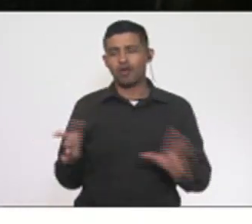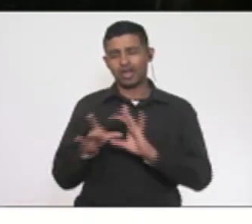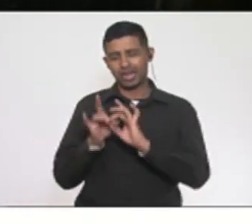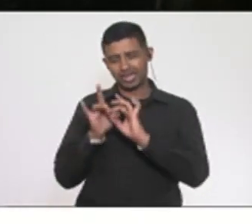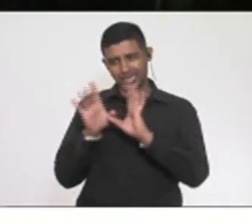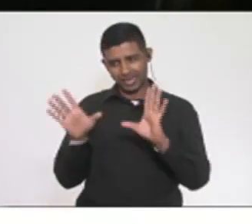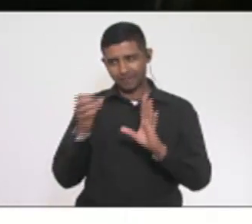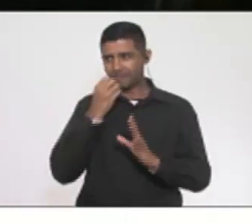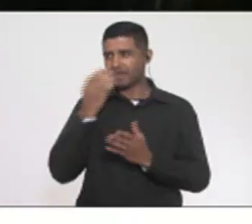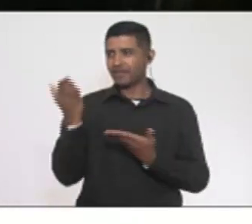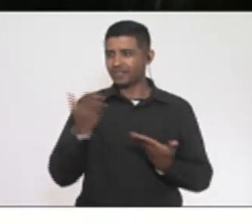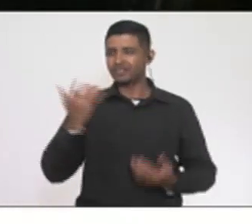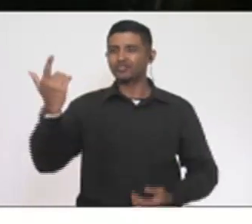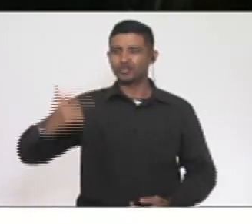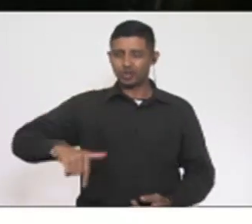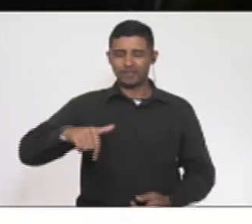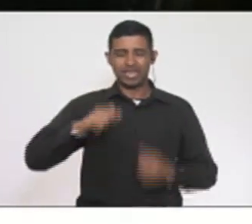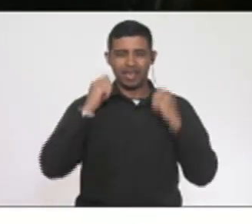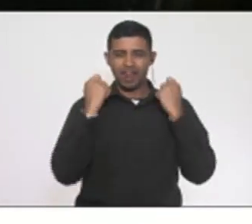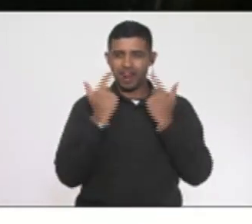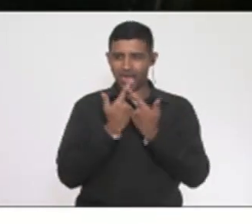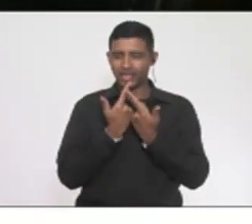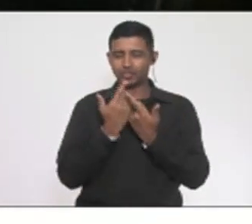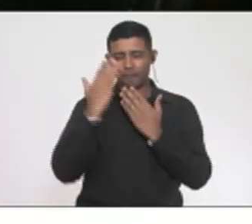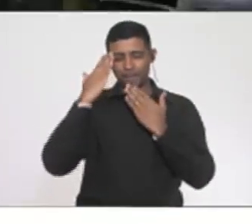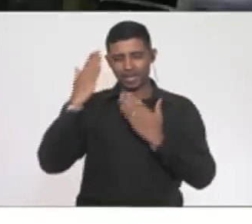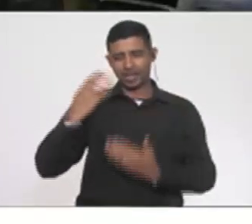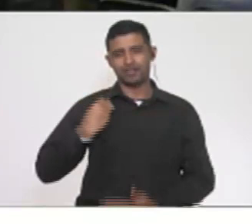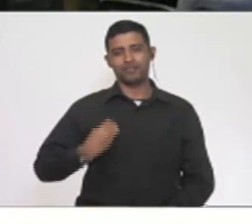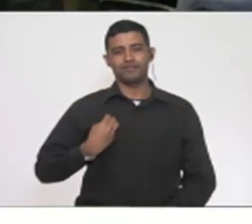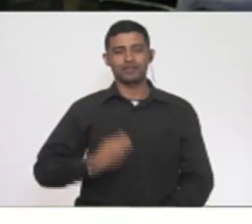seja bem-vindo mais uma vez a essa casa, obrigado pela presença.